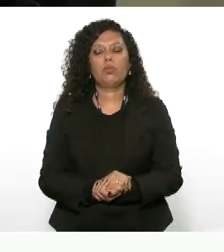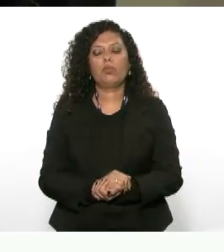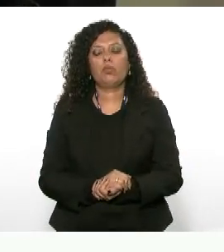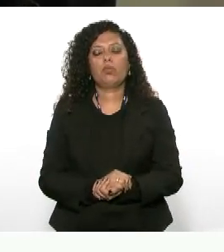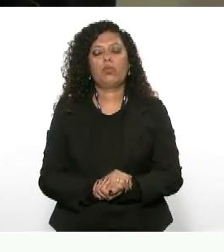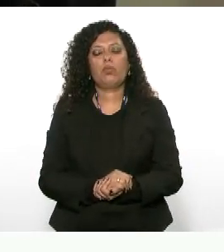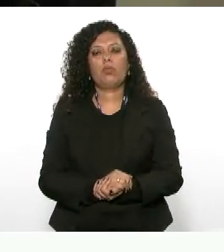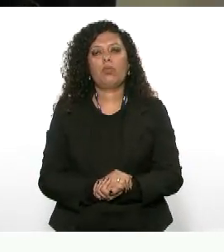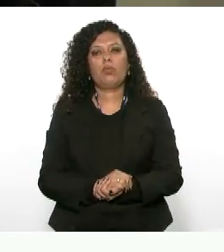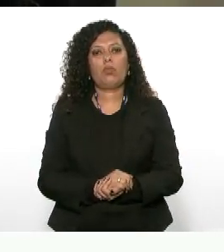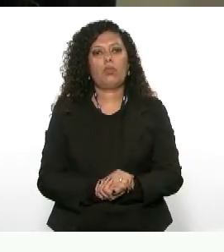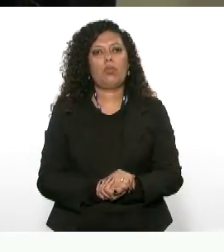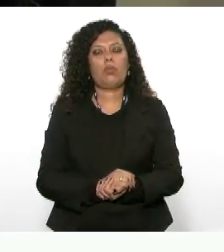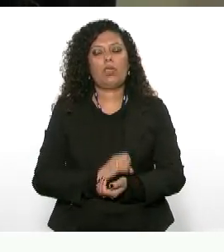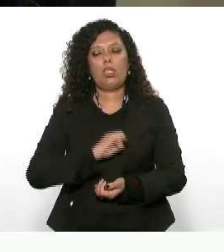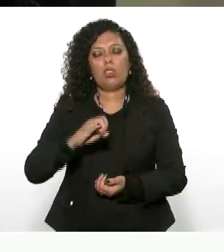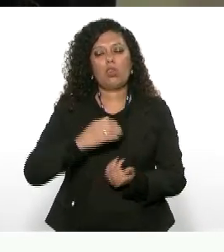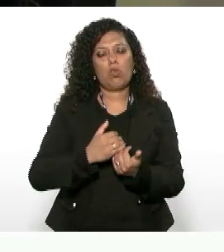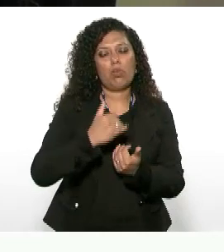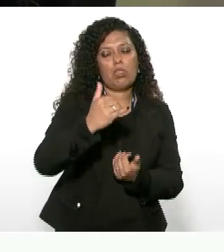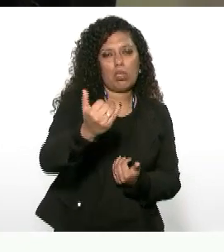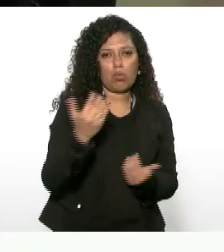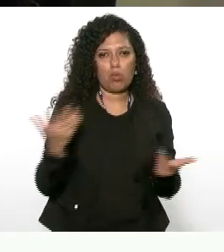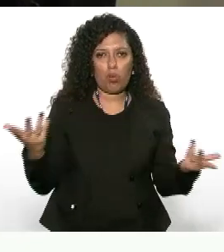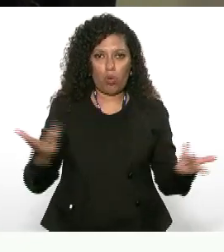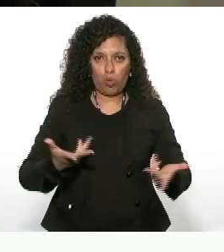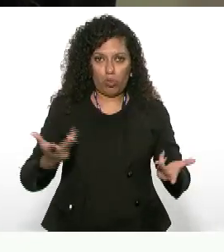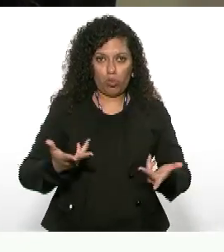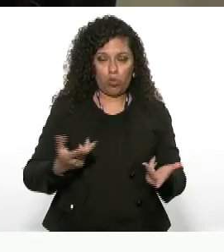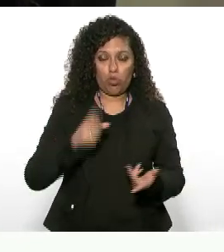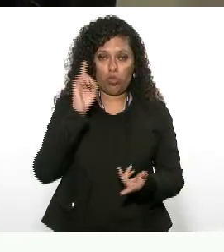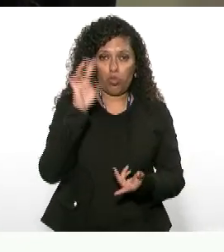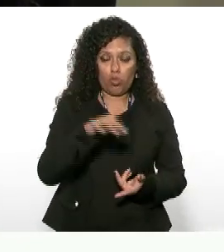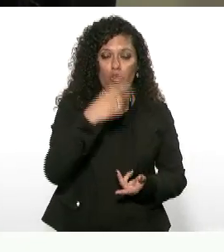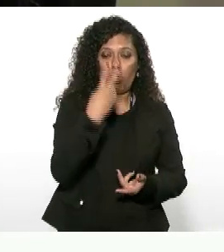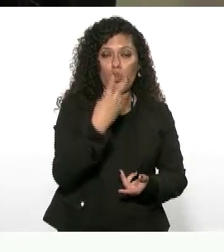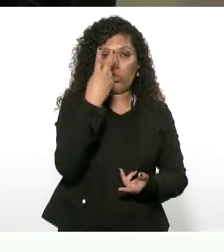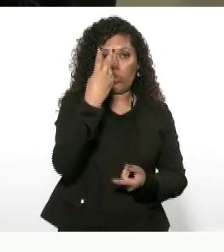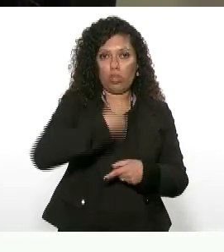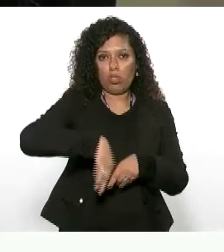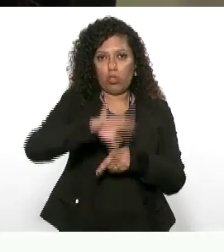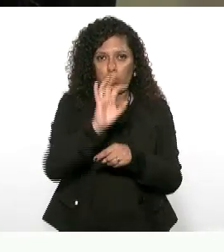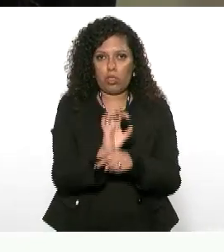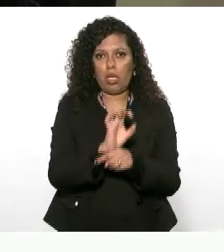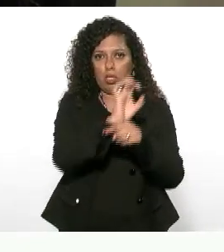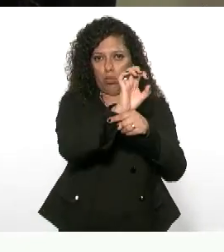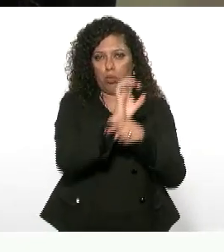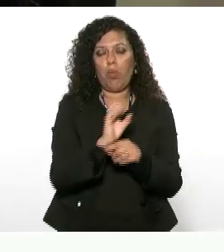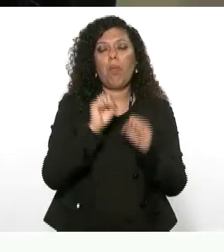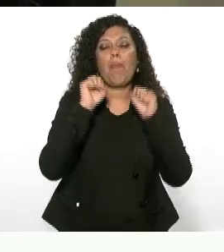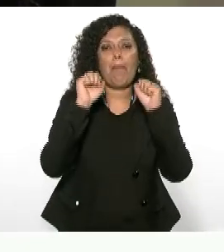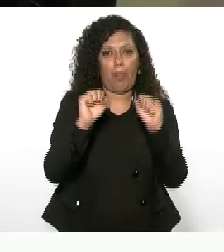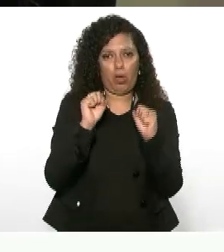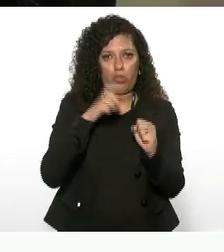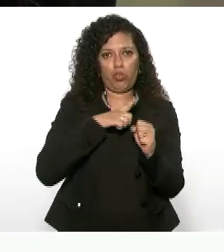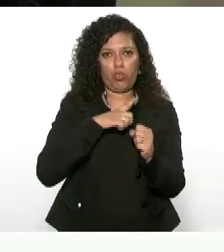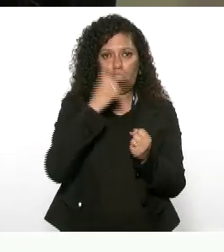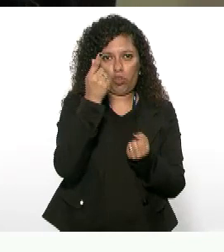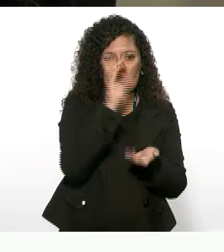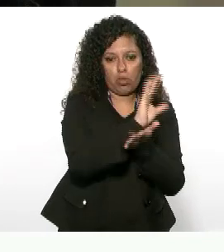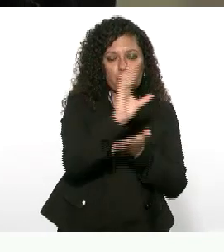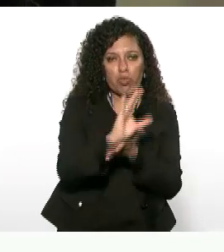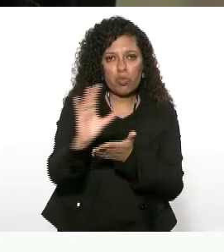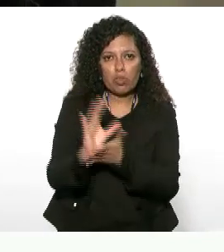vigência hoje o repasse do SUSP, somente 2 estados da federação estão aptos a receber esse